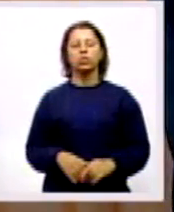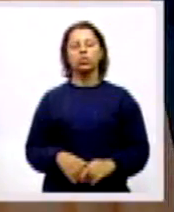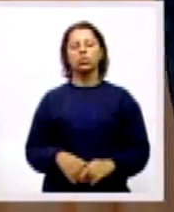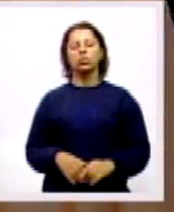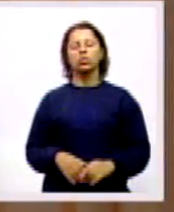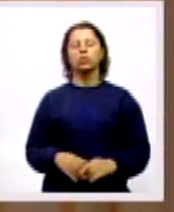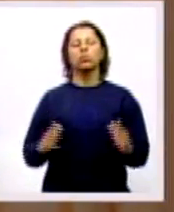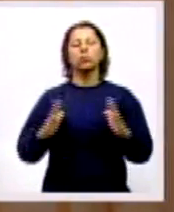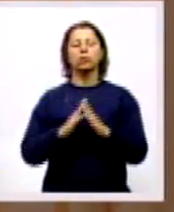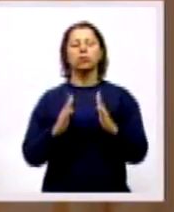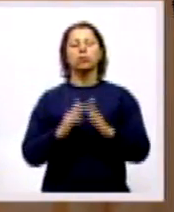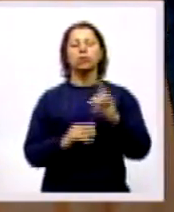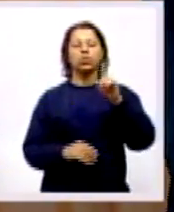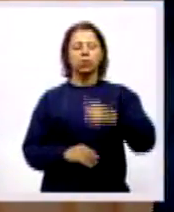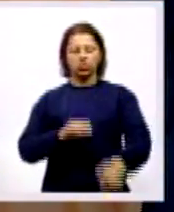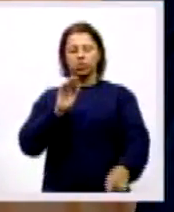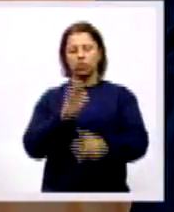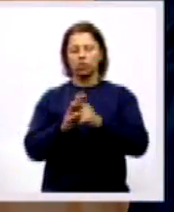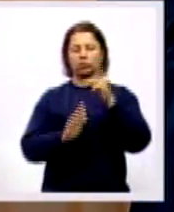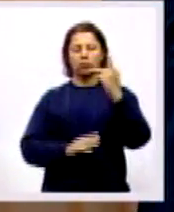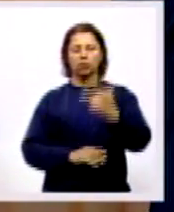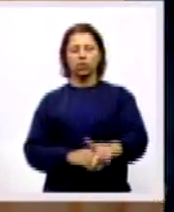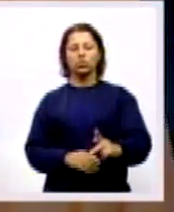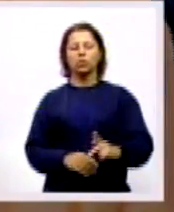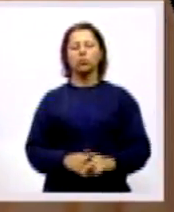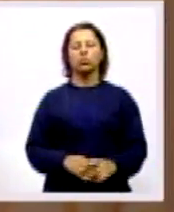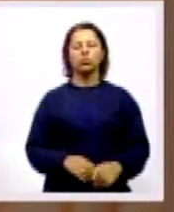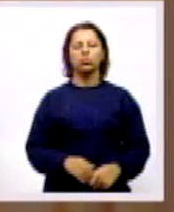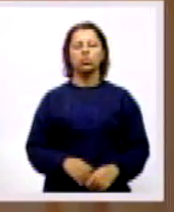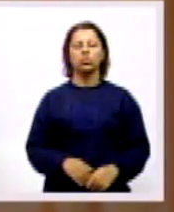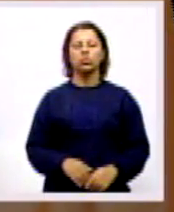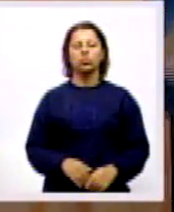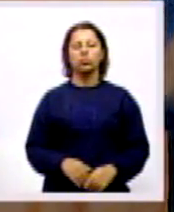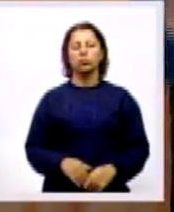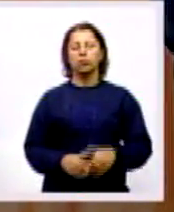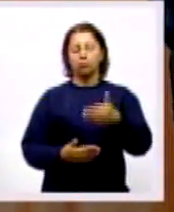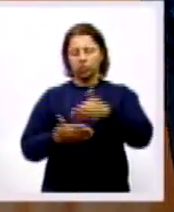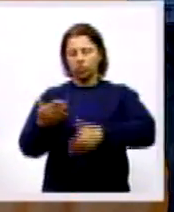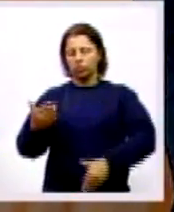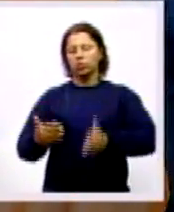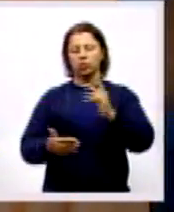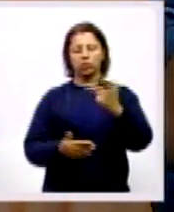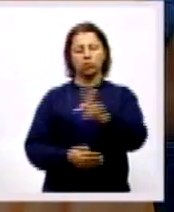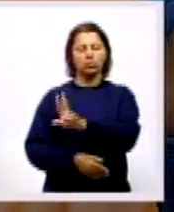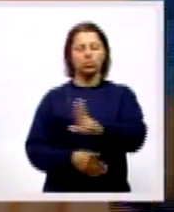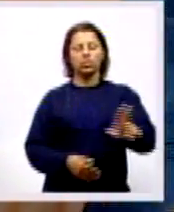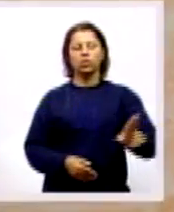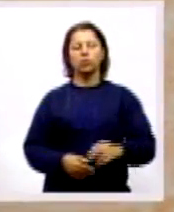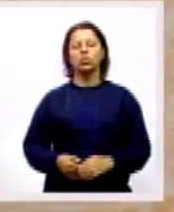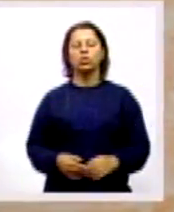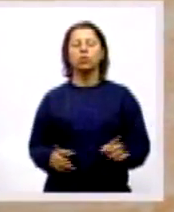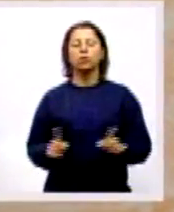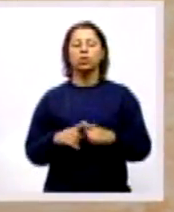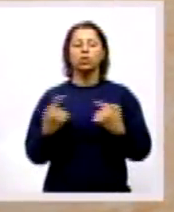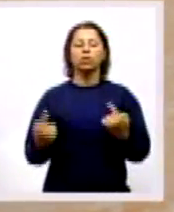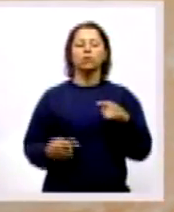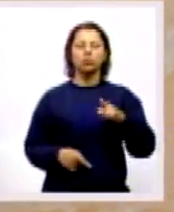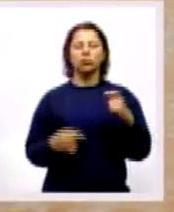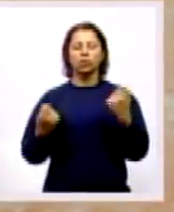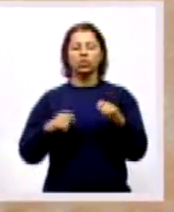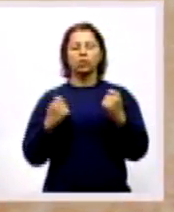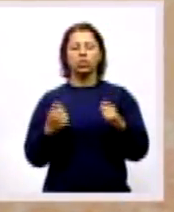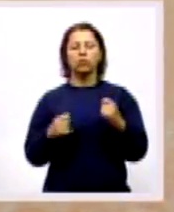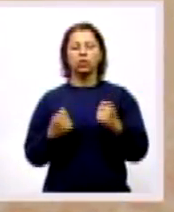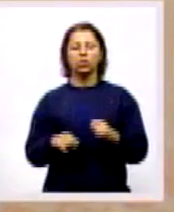essa casa já é um bem que lhe pertence, a escritura já está em seu nome, mas você terá que abrir